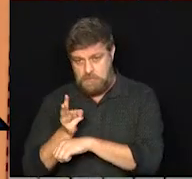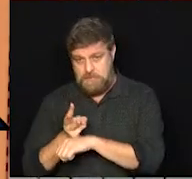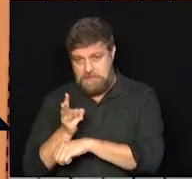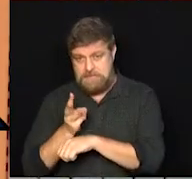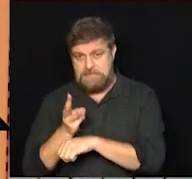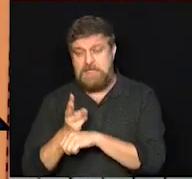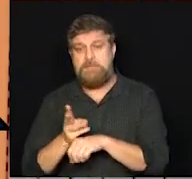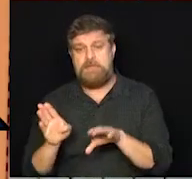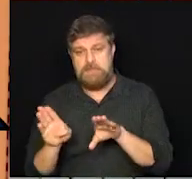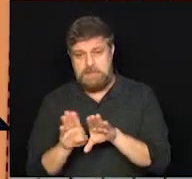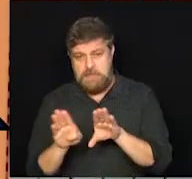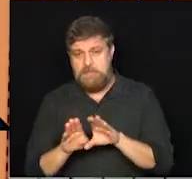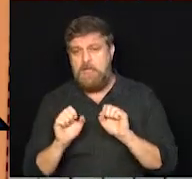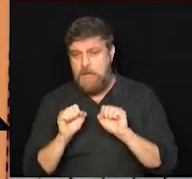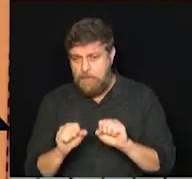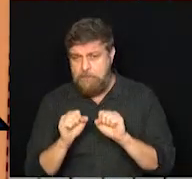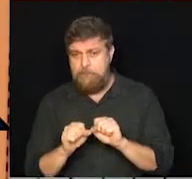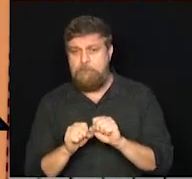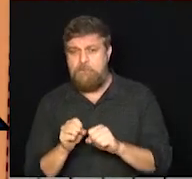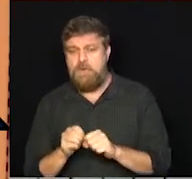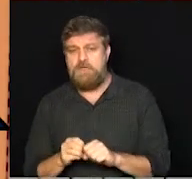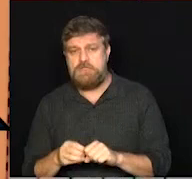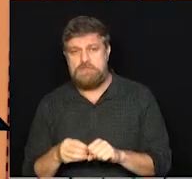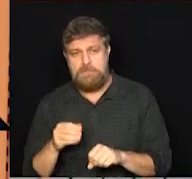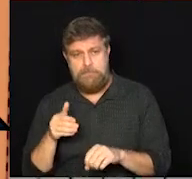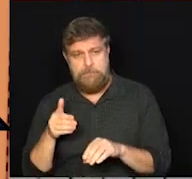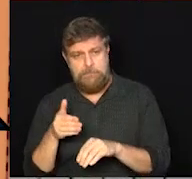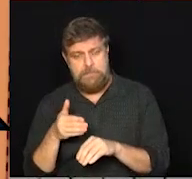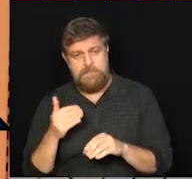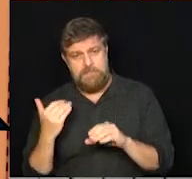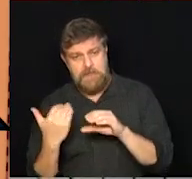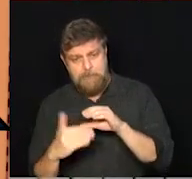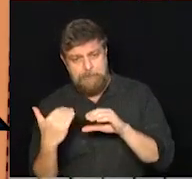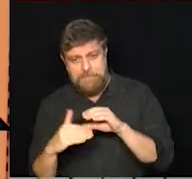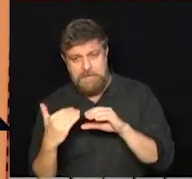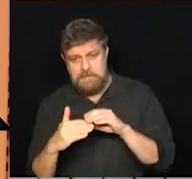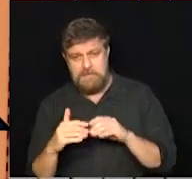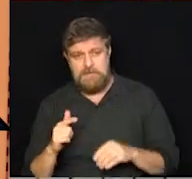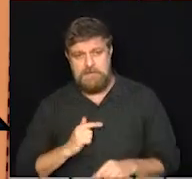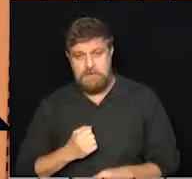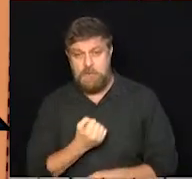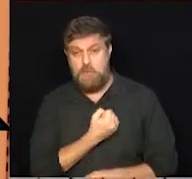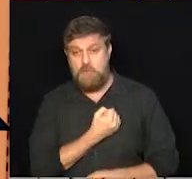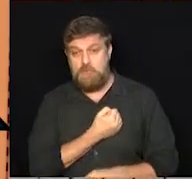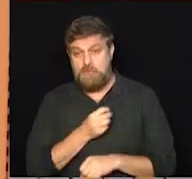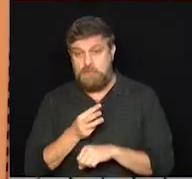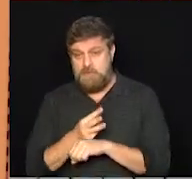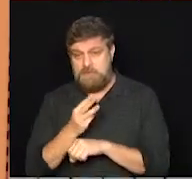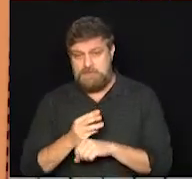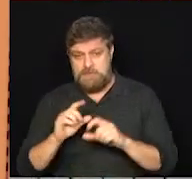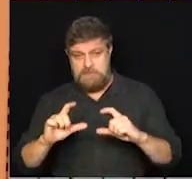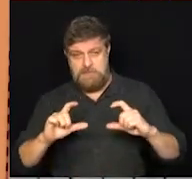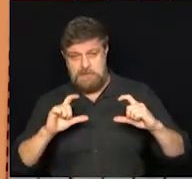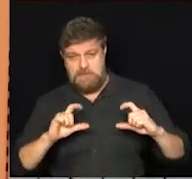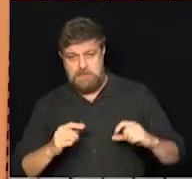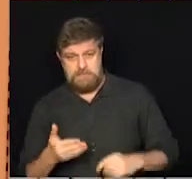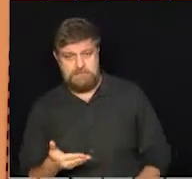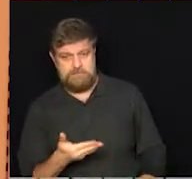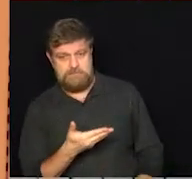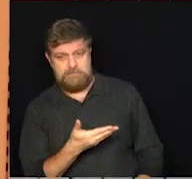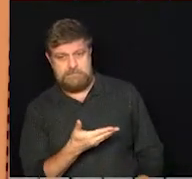19978 29 3.776 que oportunamente esse número deve